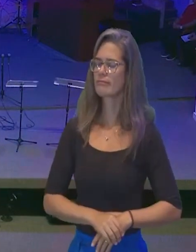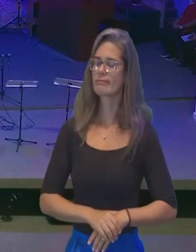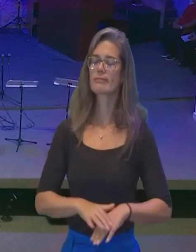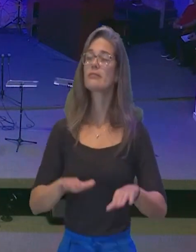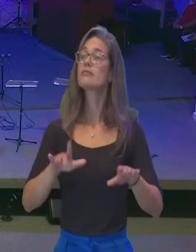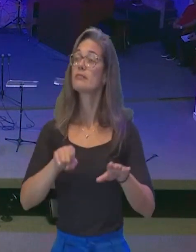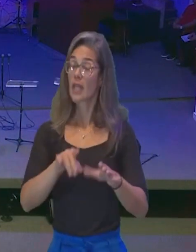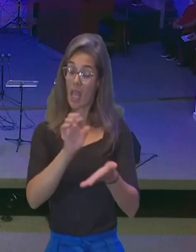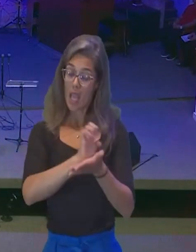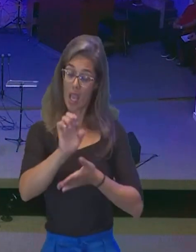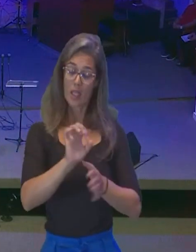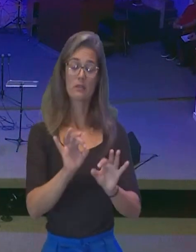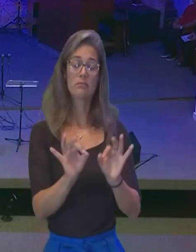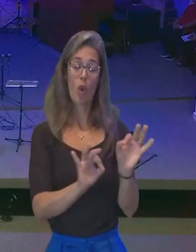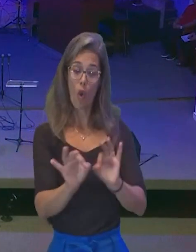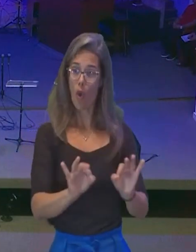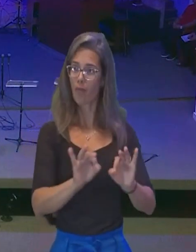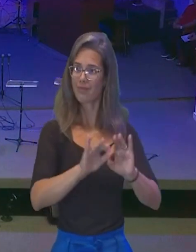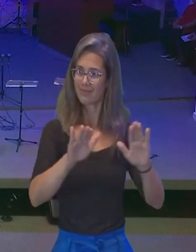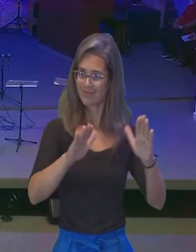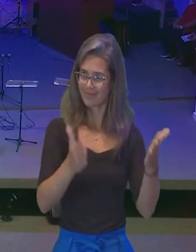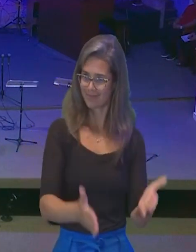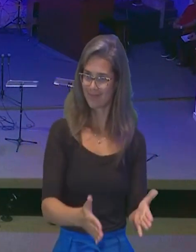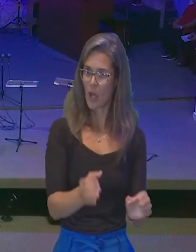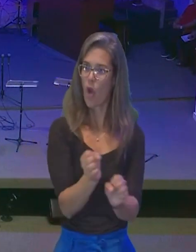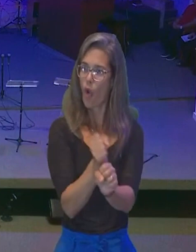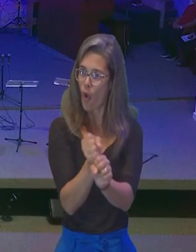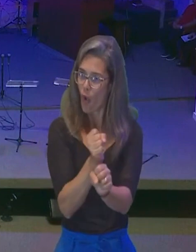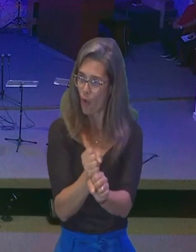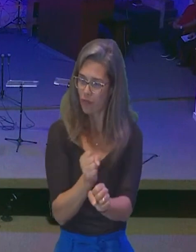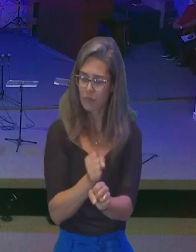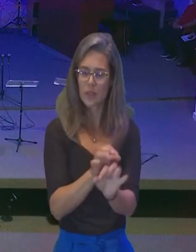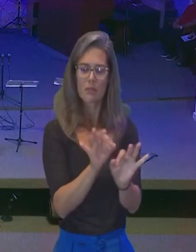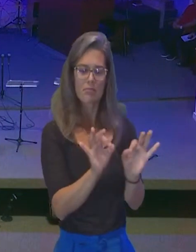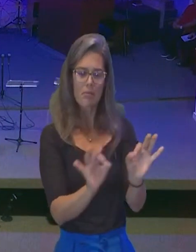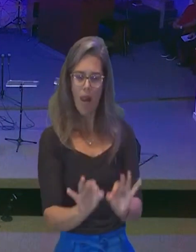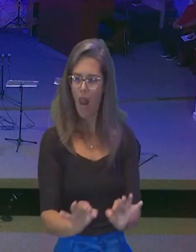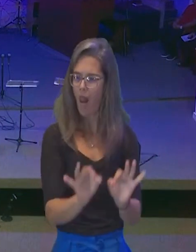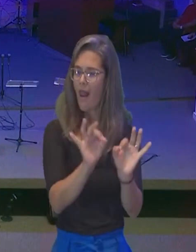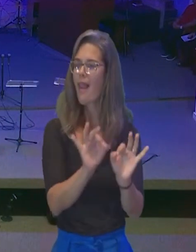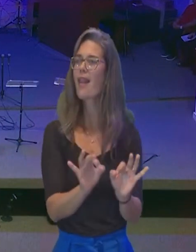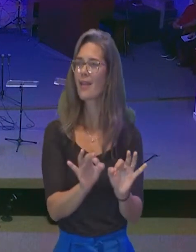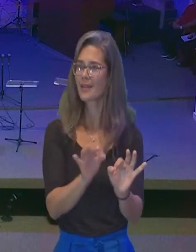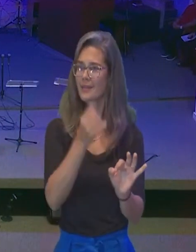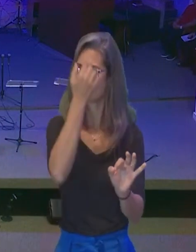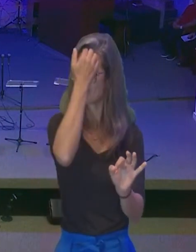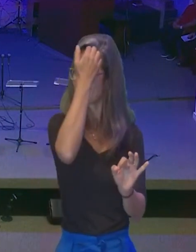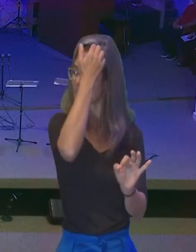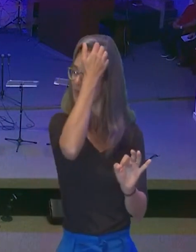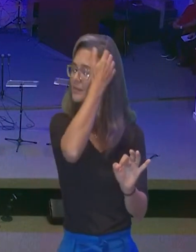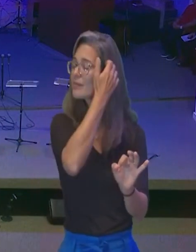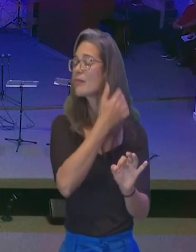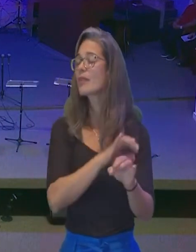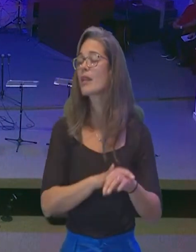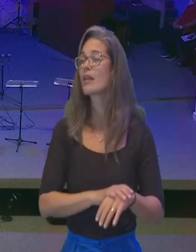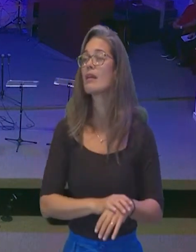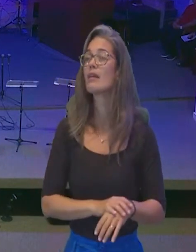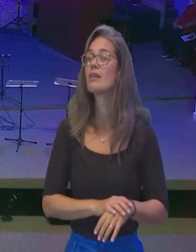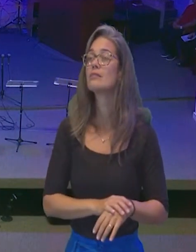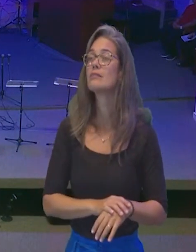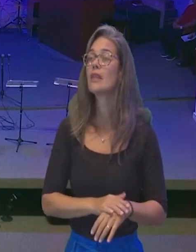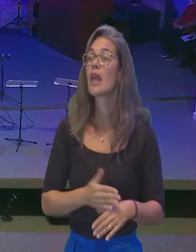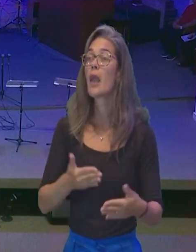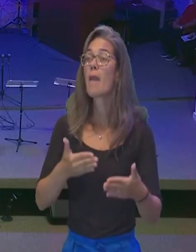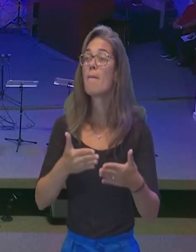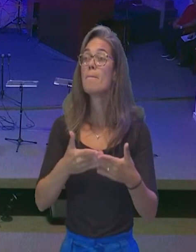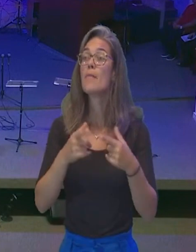colocou o altar do Senhor, restaurou porque ele estava quebrado, mas ele disse: está muito fácil o desafio. Mandou que cavassem uma